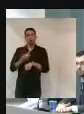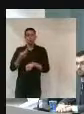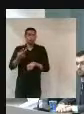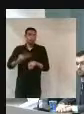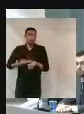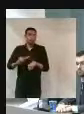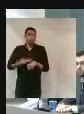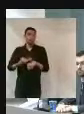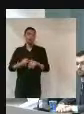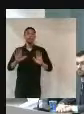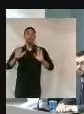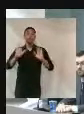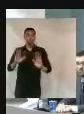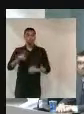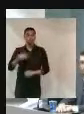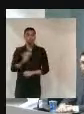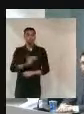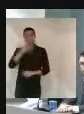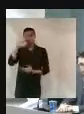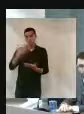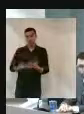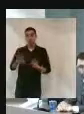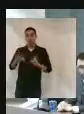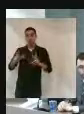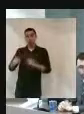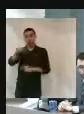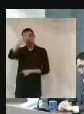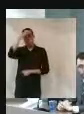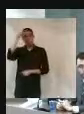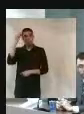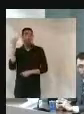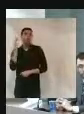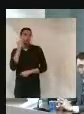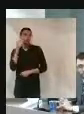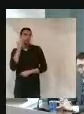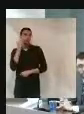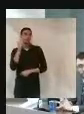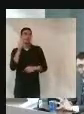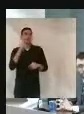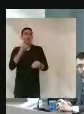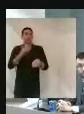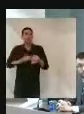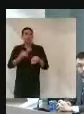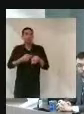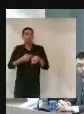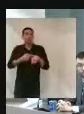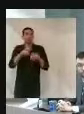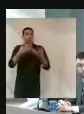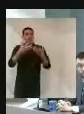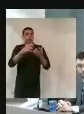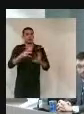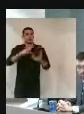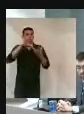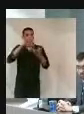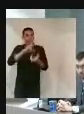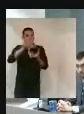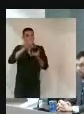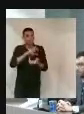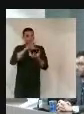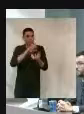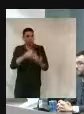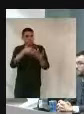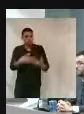vidro para transformar o vidro em areia, e nós desenvolvemos várias estratégias para utilizar